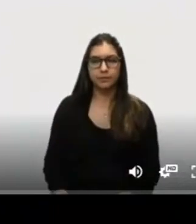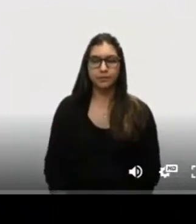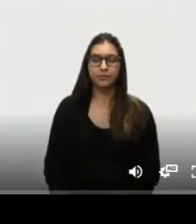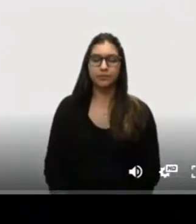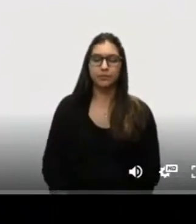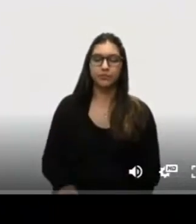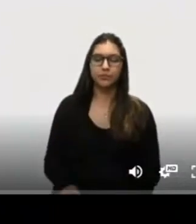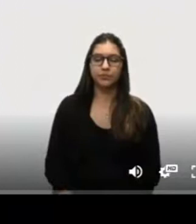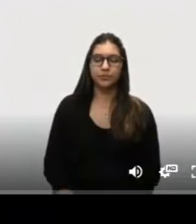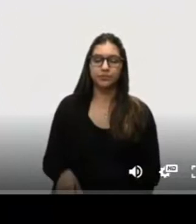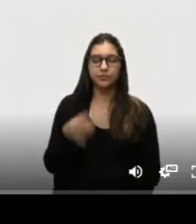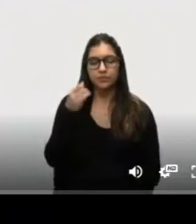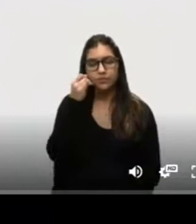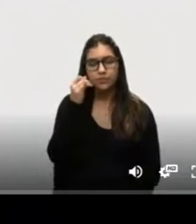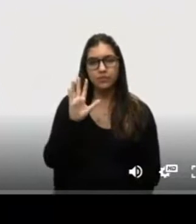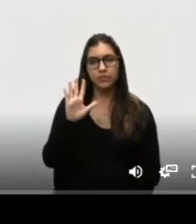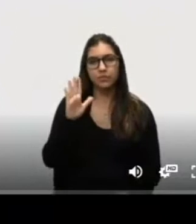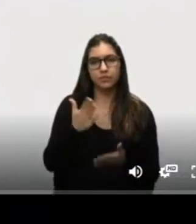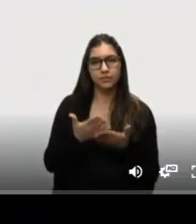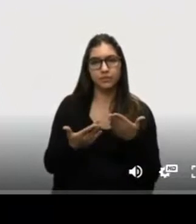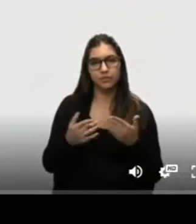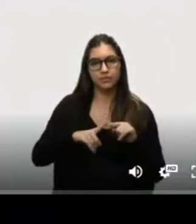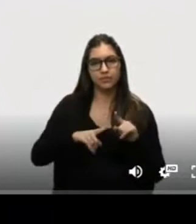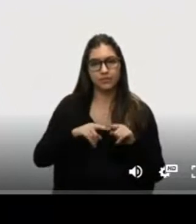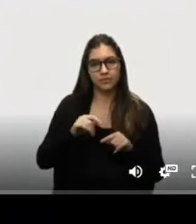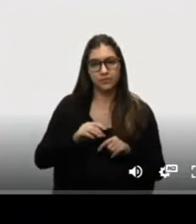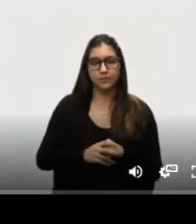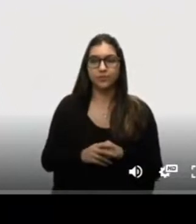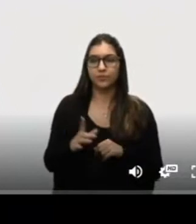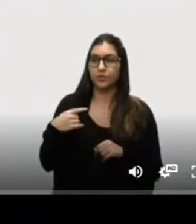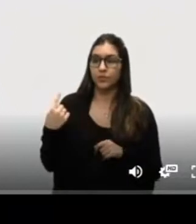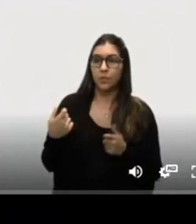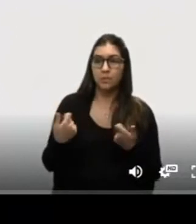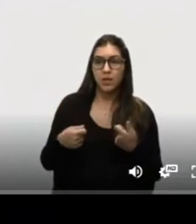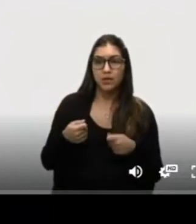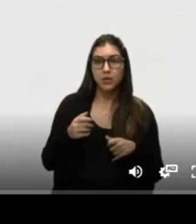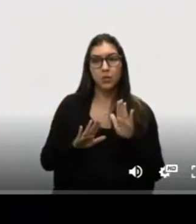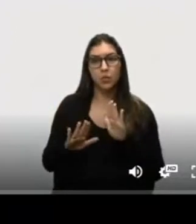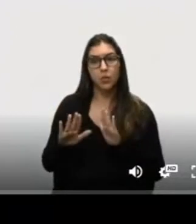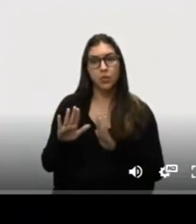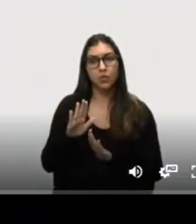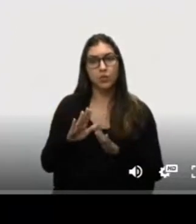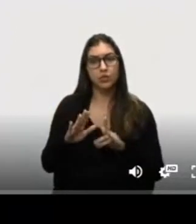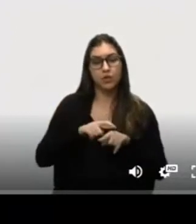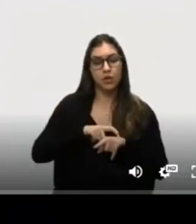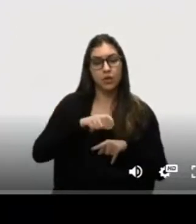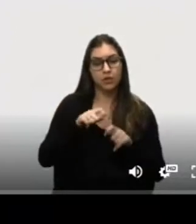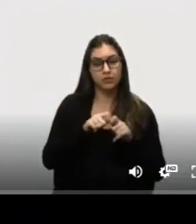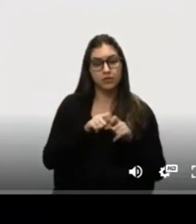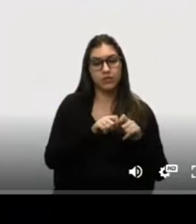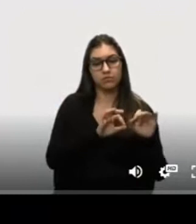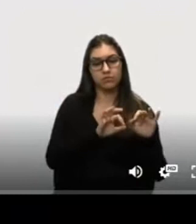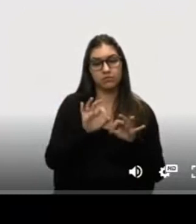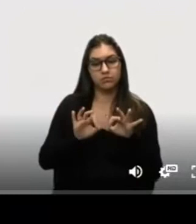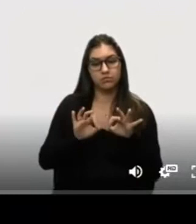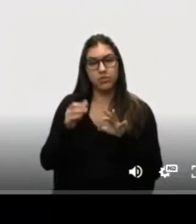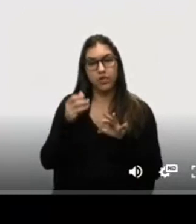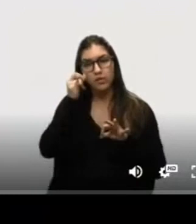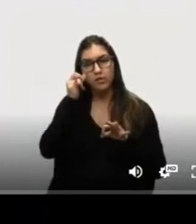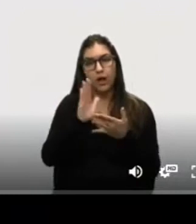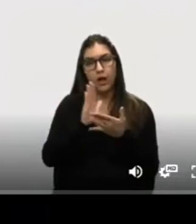evitar, então, que ocorra a perda desse material. Então, nós temos que tomar cuidado ao manipular gás para evitar alguns tipos